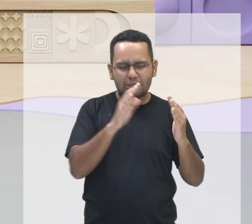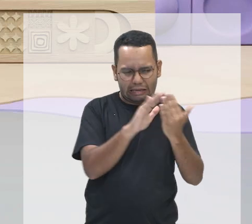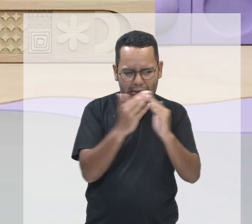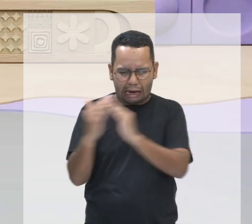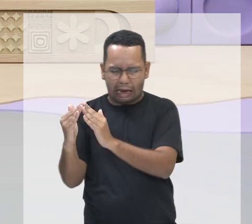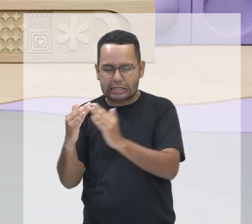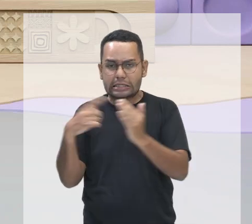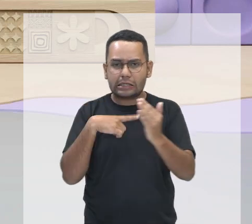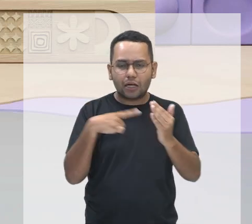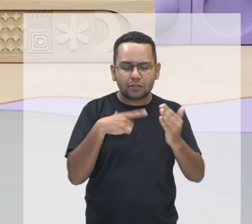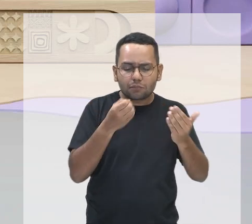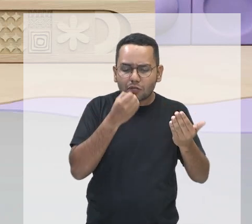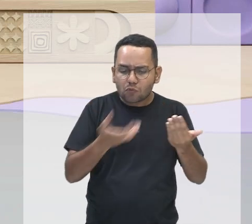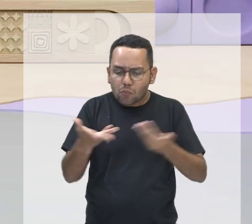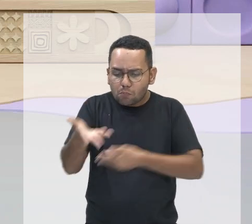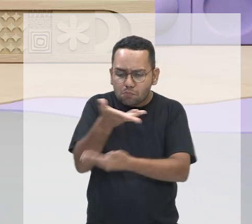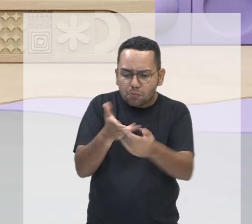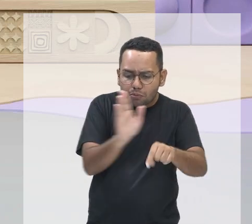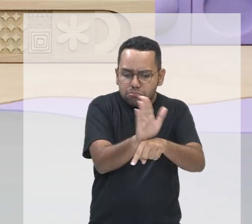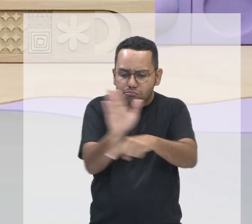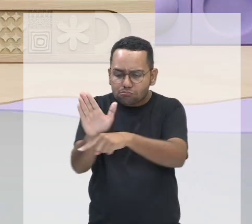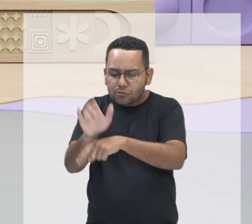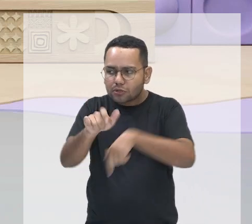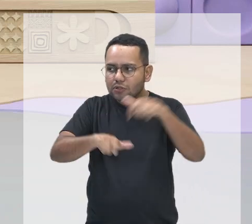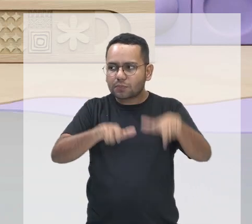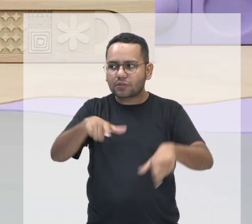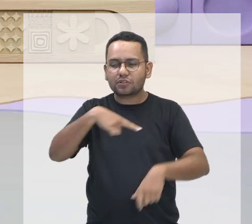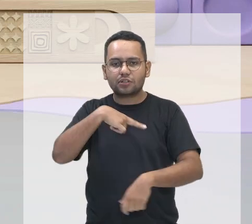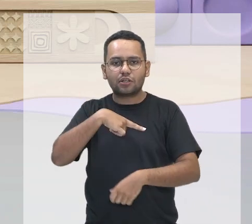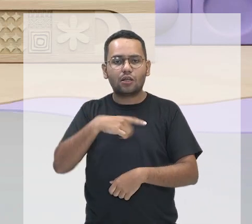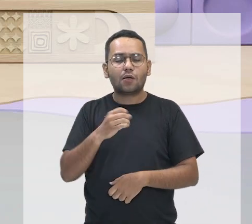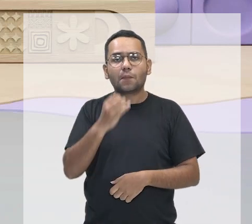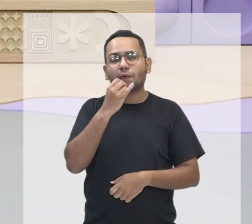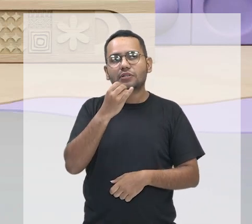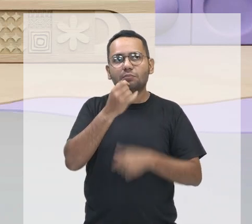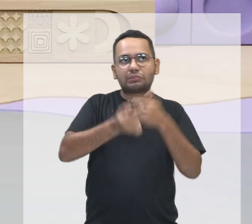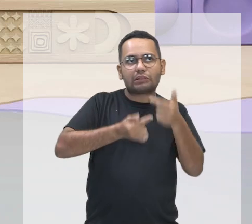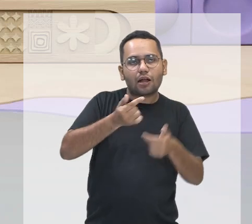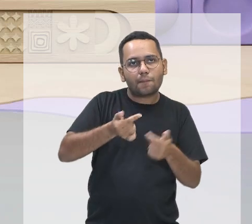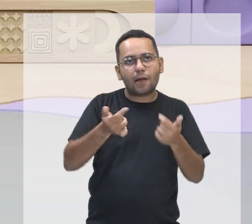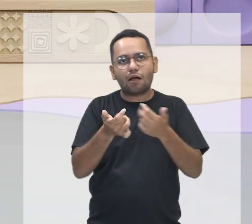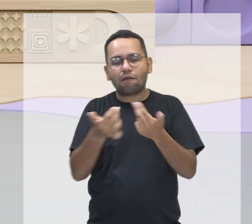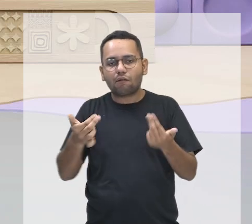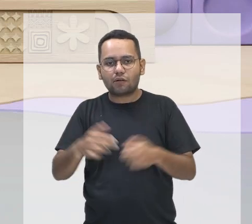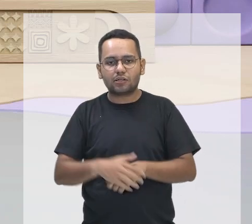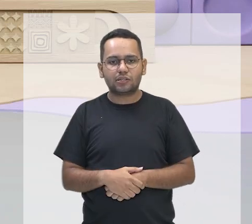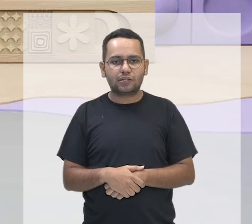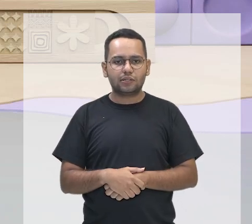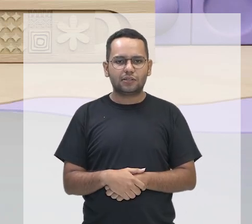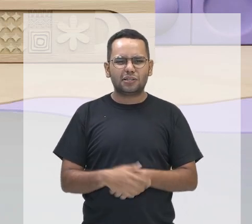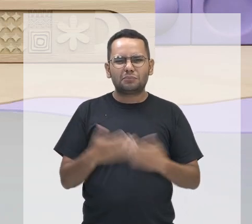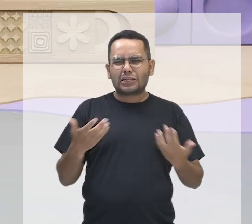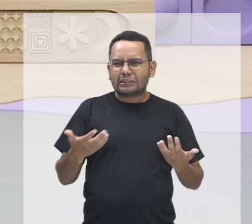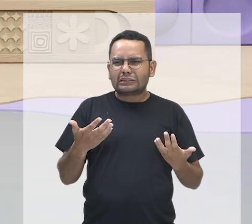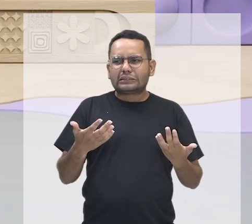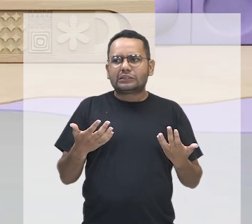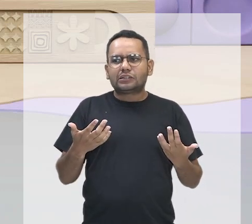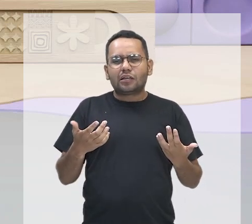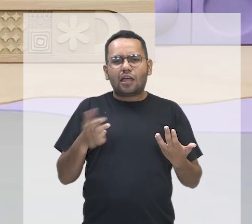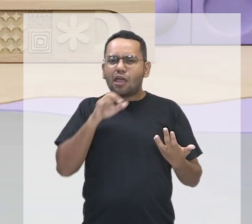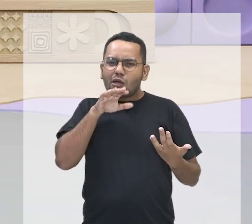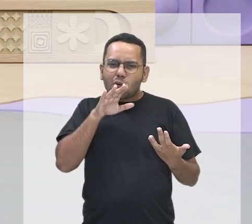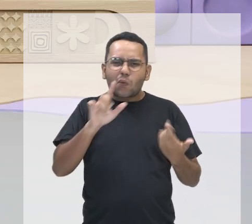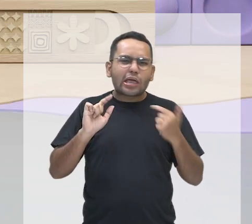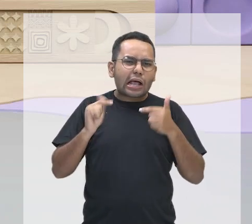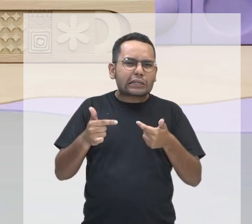no nosso local de trabalho. A pior coisa que tem, gente, é briga com o vizinho. Né? A pior coisa que tem, uma das piores coisas